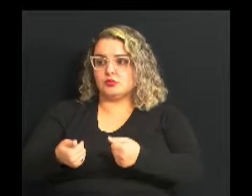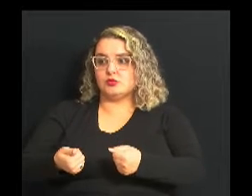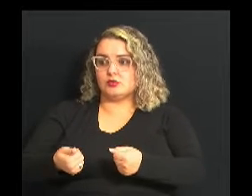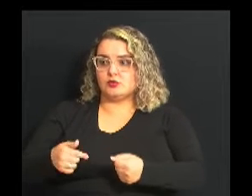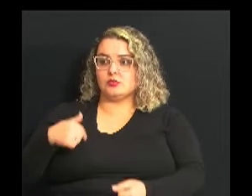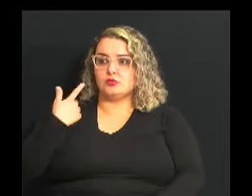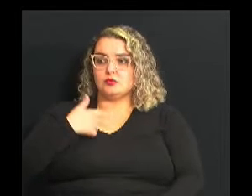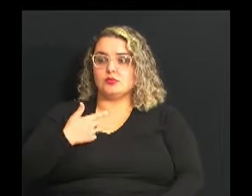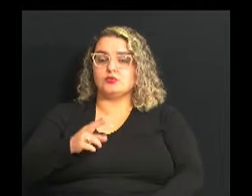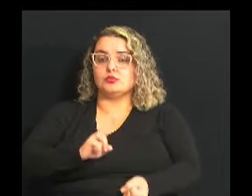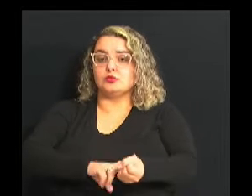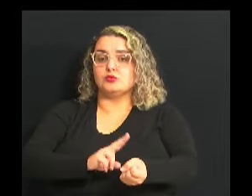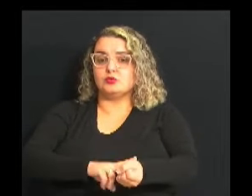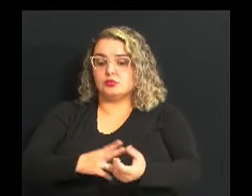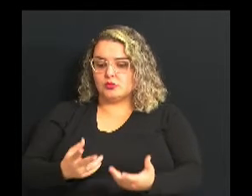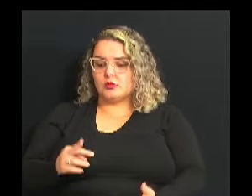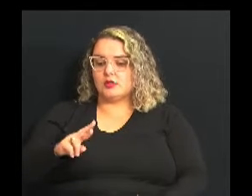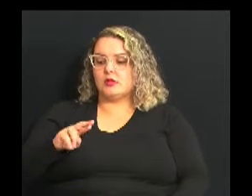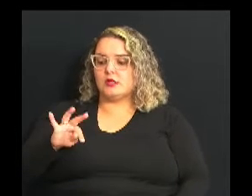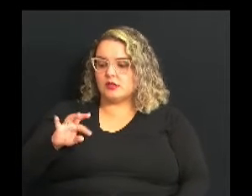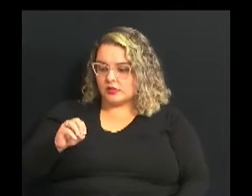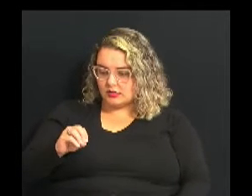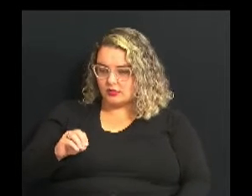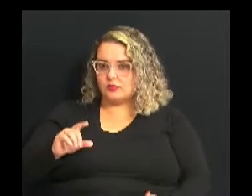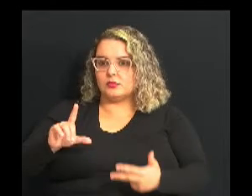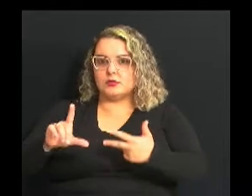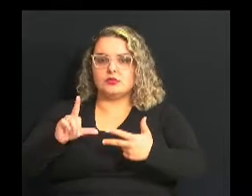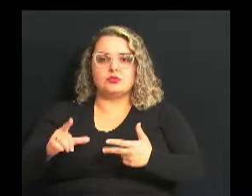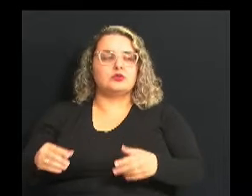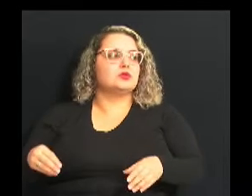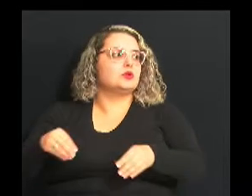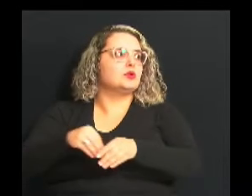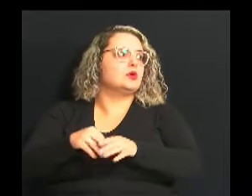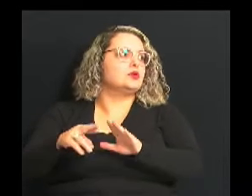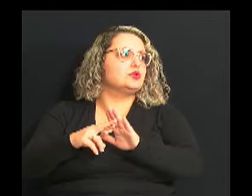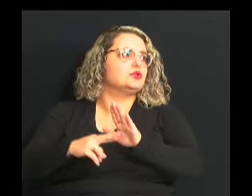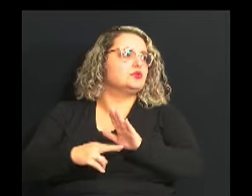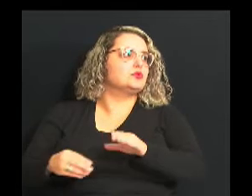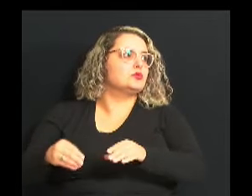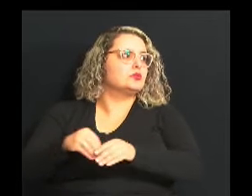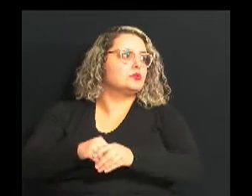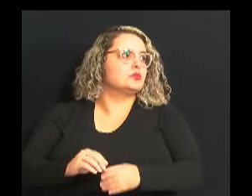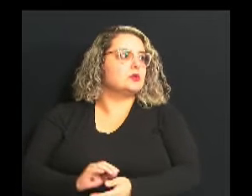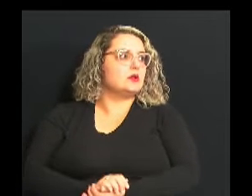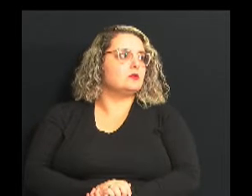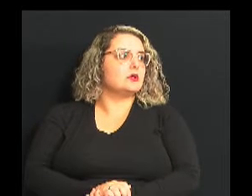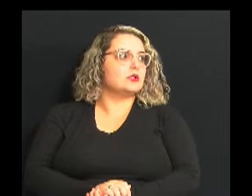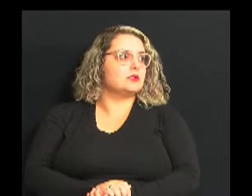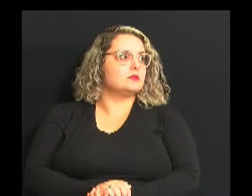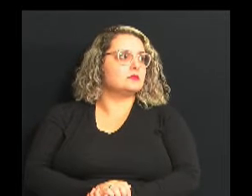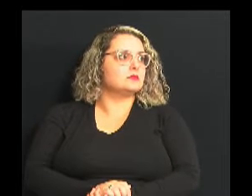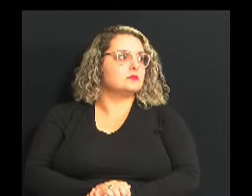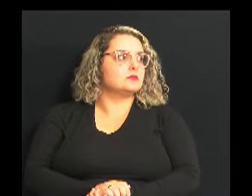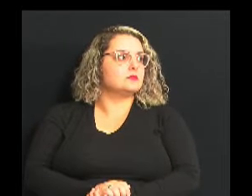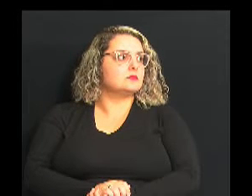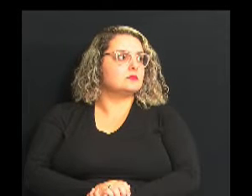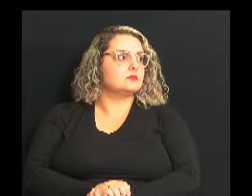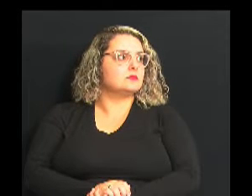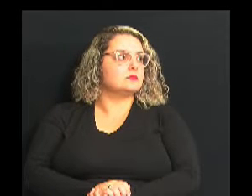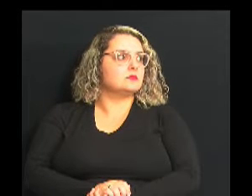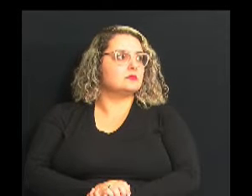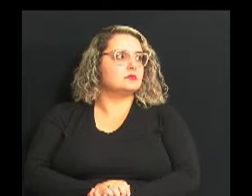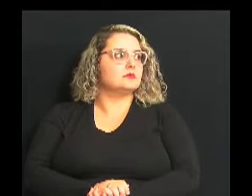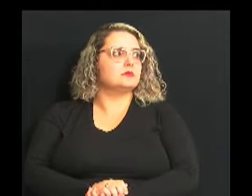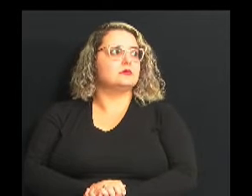legislativo, todo o nosso regimento interno, né? E acredito que sejamos